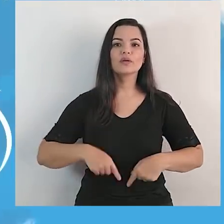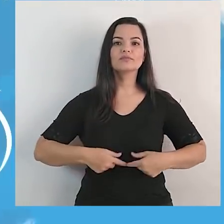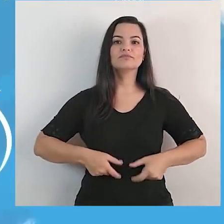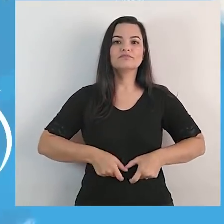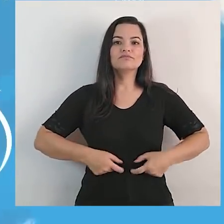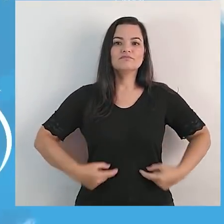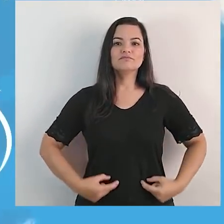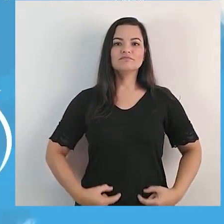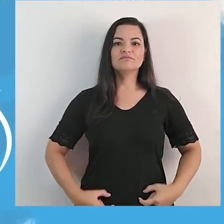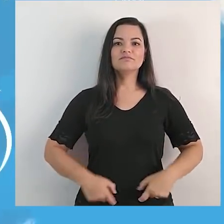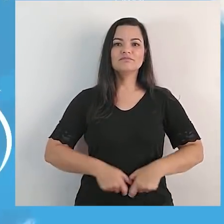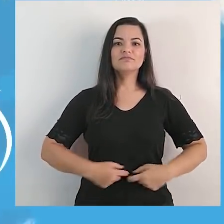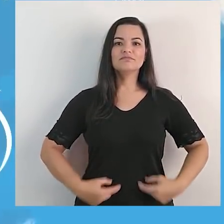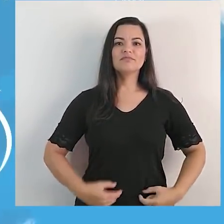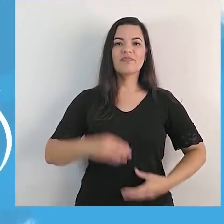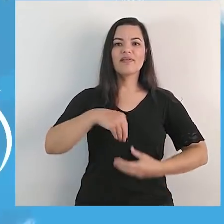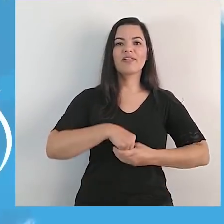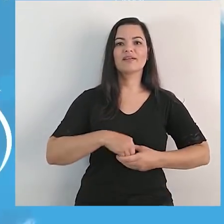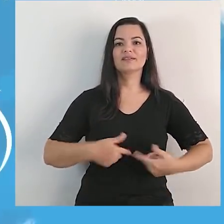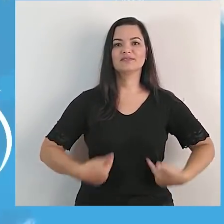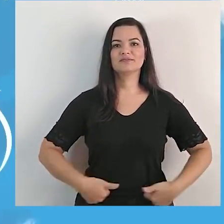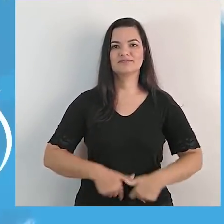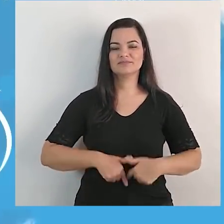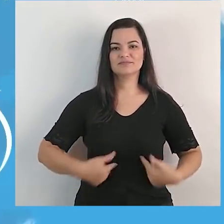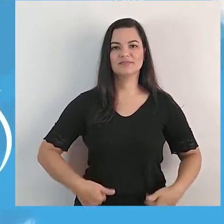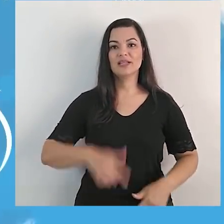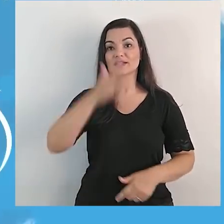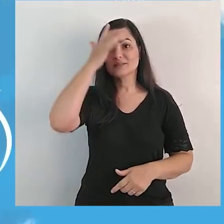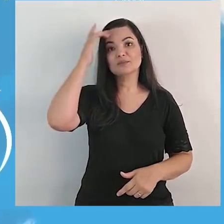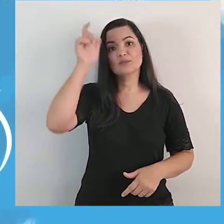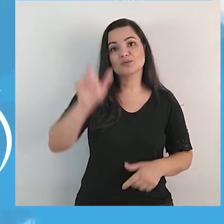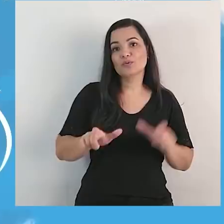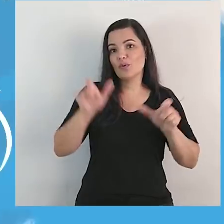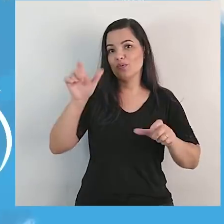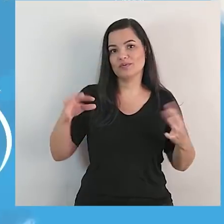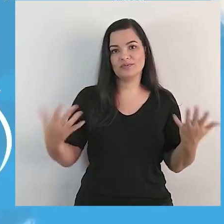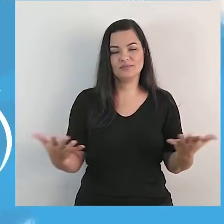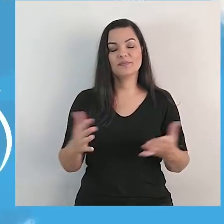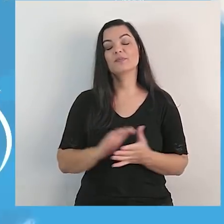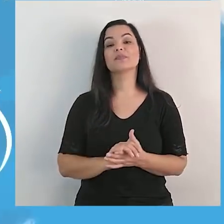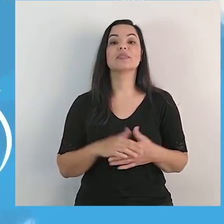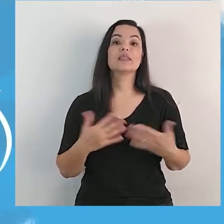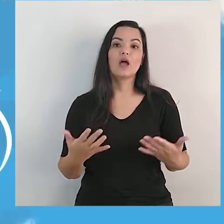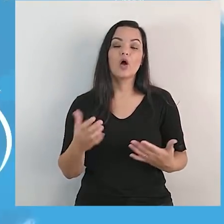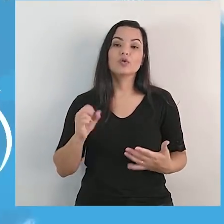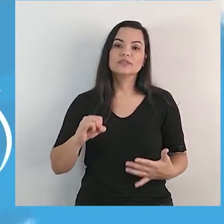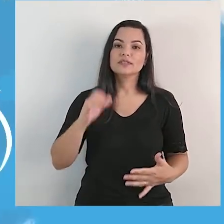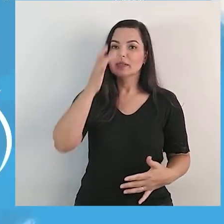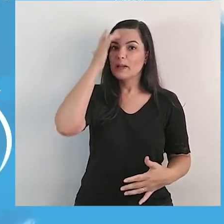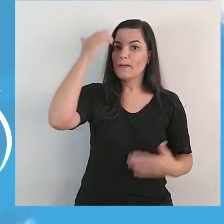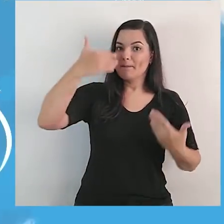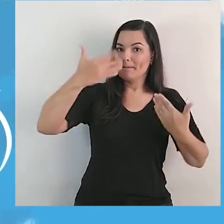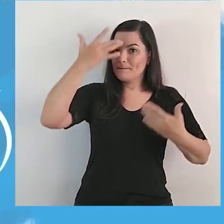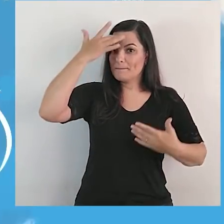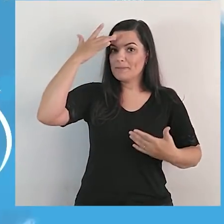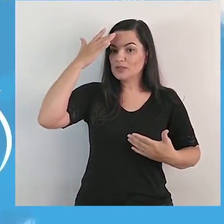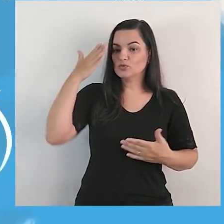pessoas, do ser humano. Então, lá no intestino, quando essa pessoa for lá